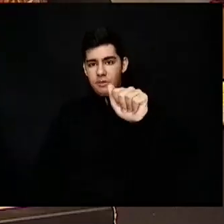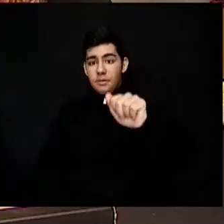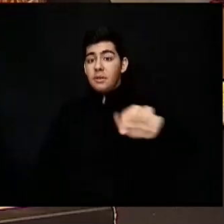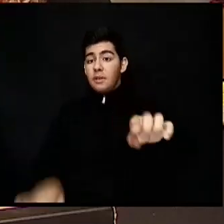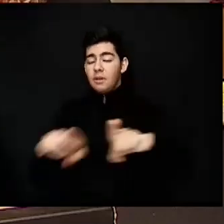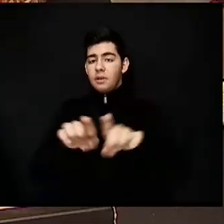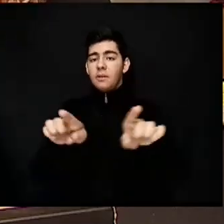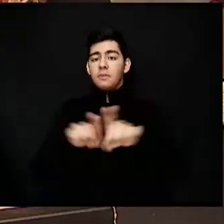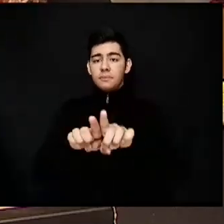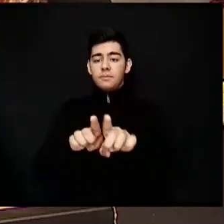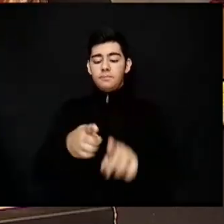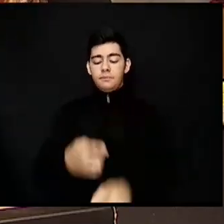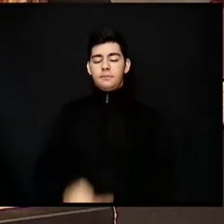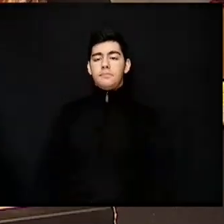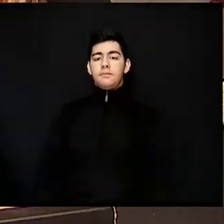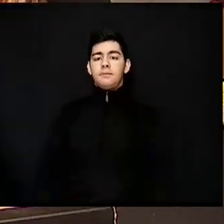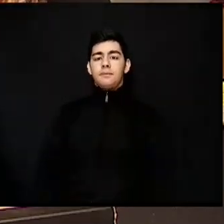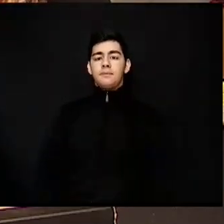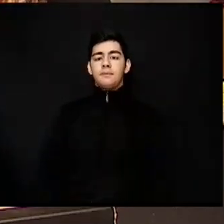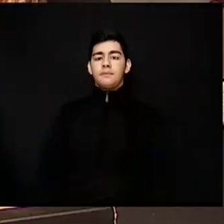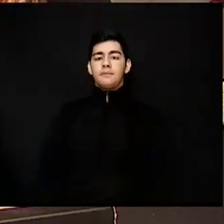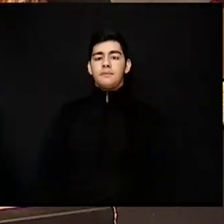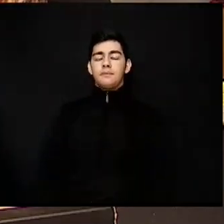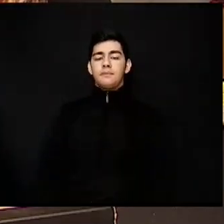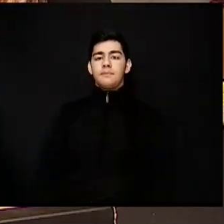vai abrindo até chegar na